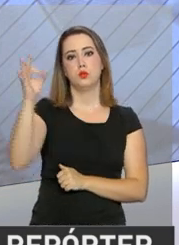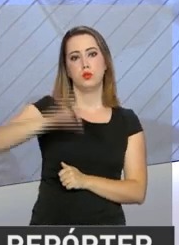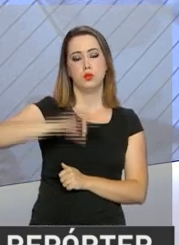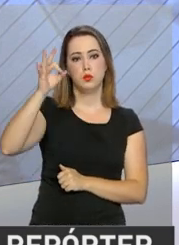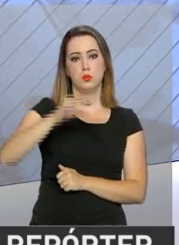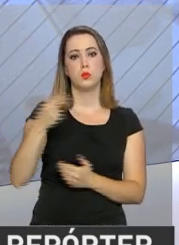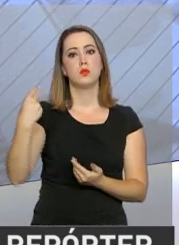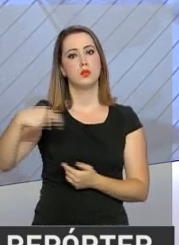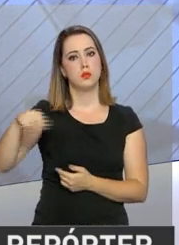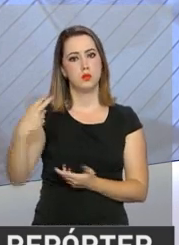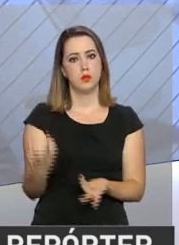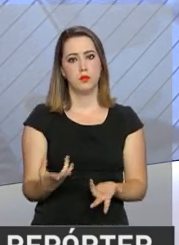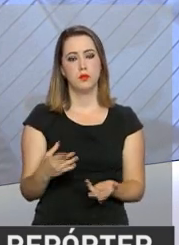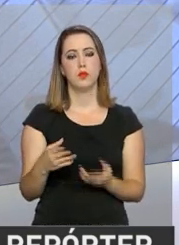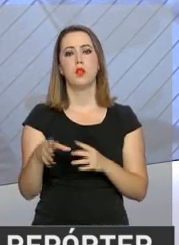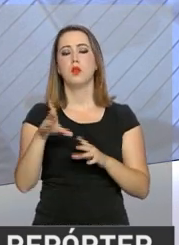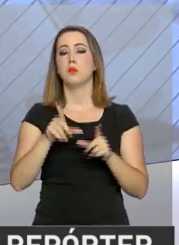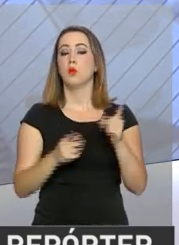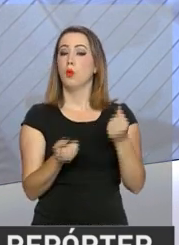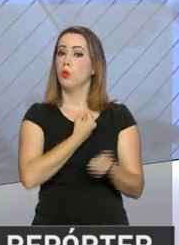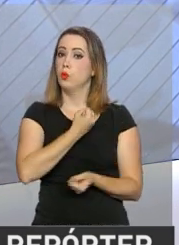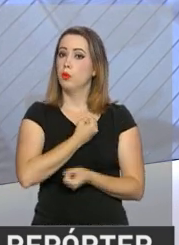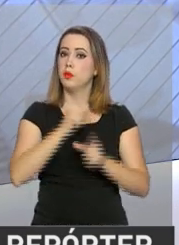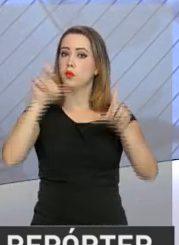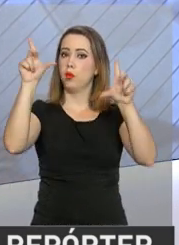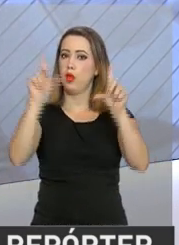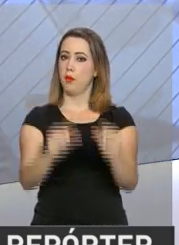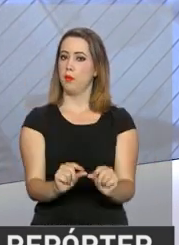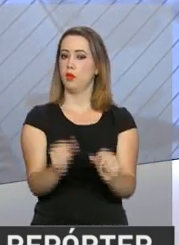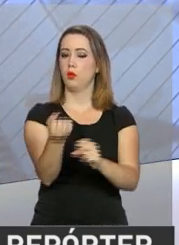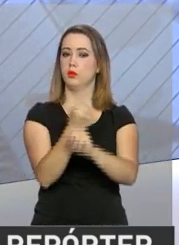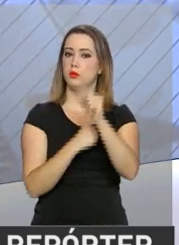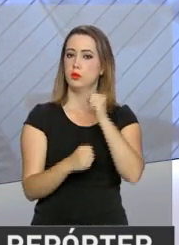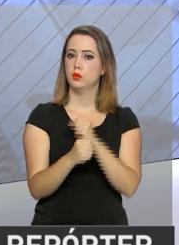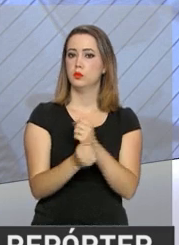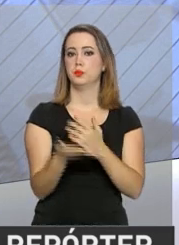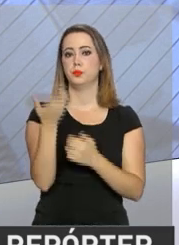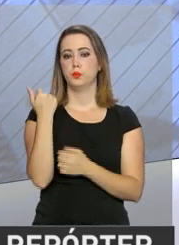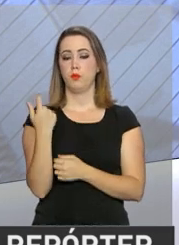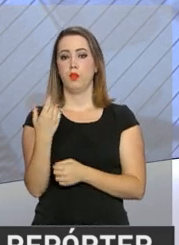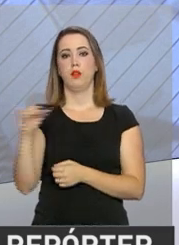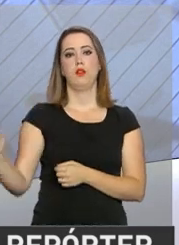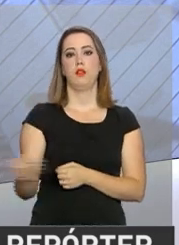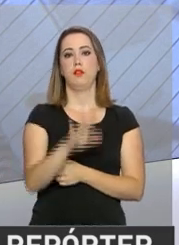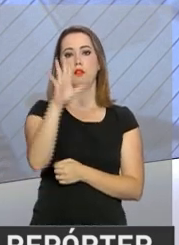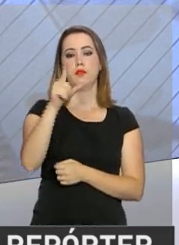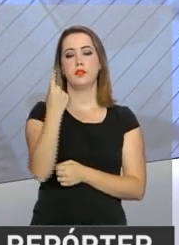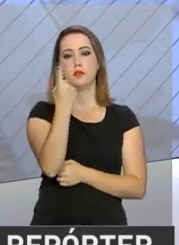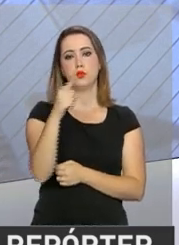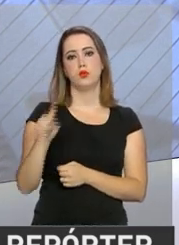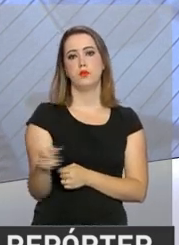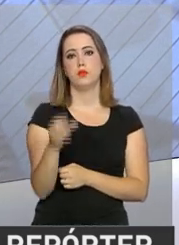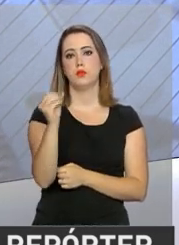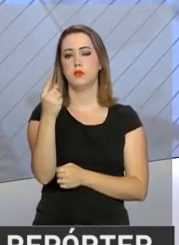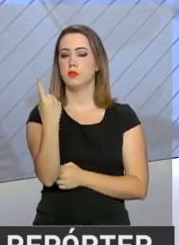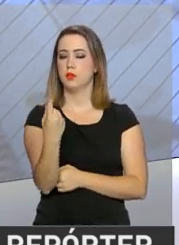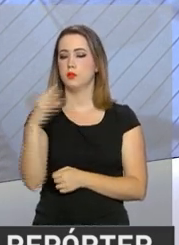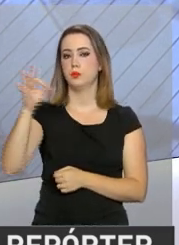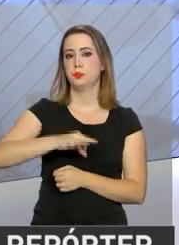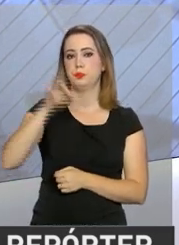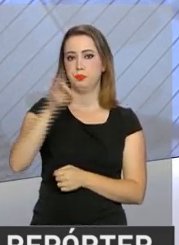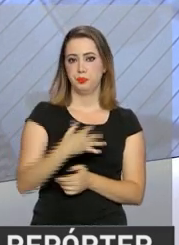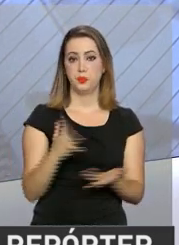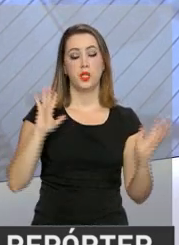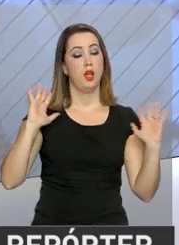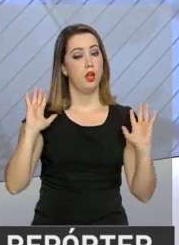novembro do ano passado quando a inflação tinha sido de 1,01 por. no acumulado do ano a inflação está